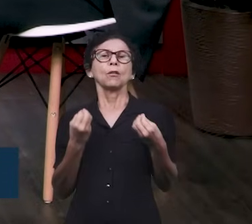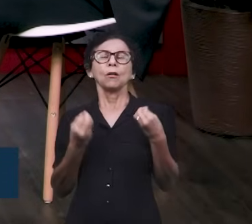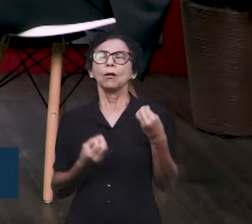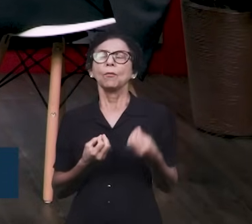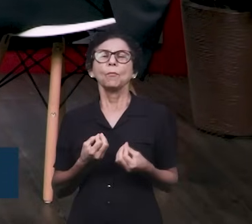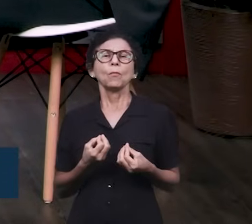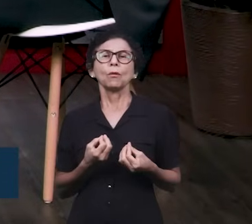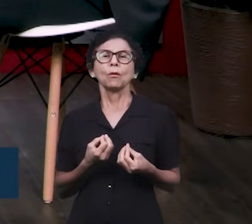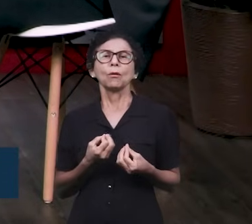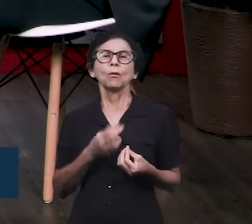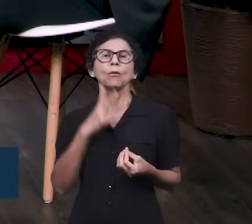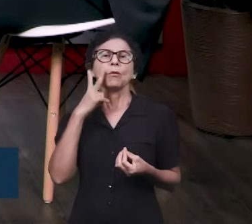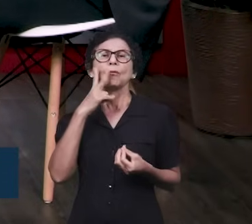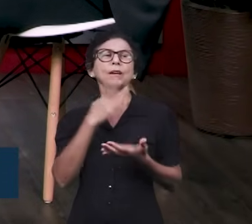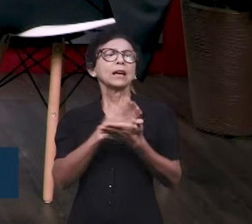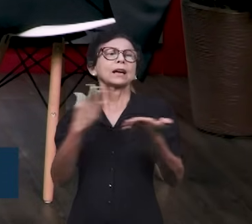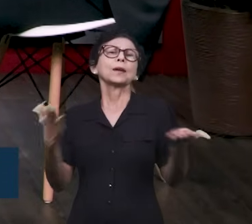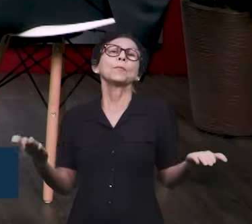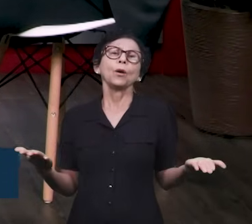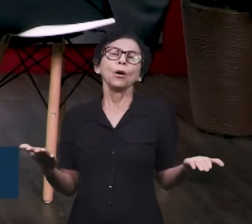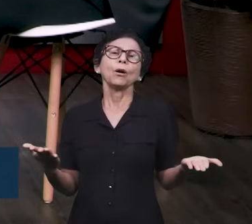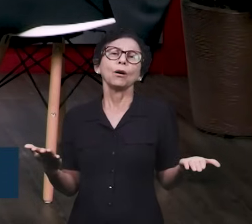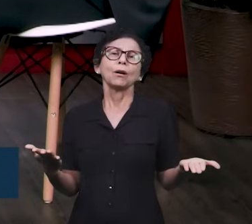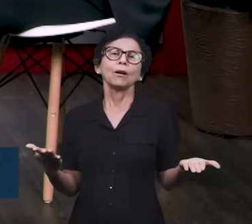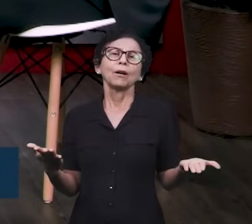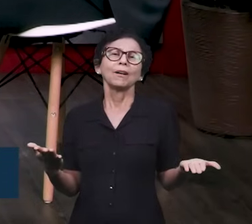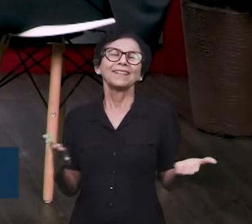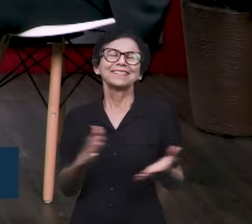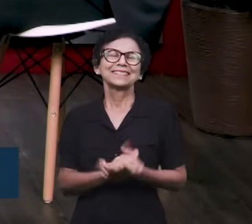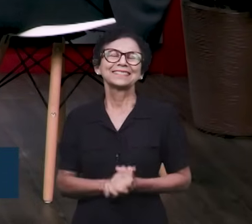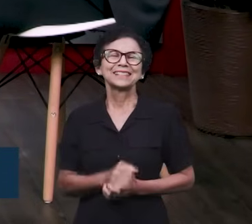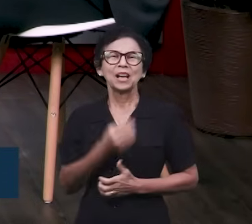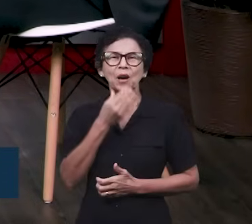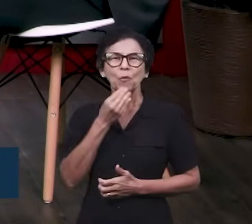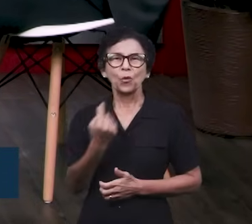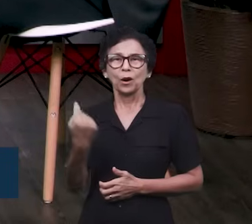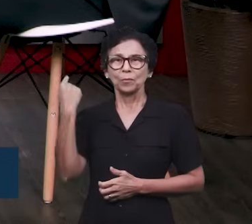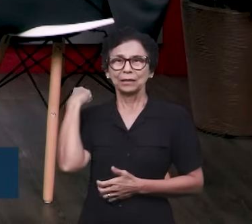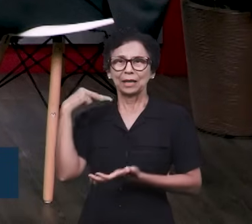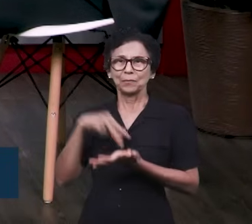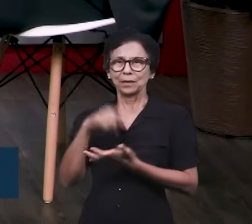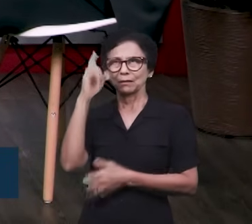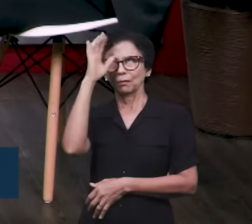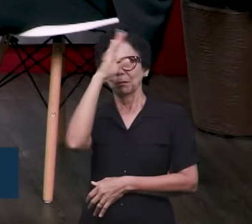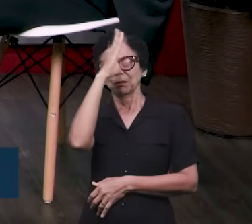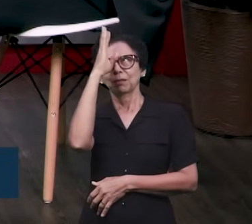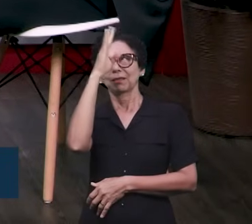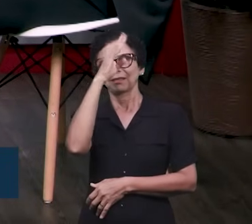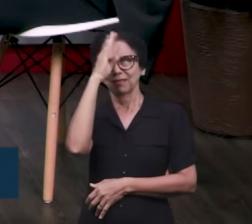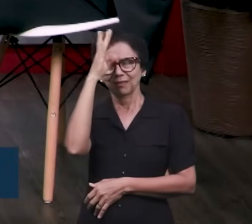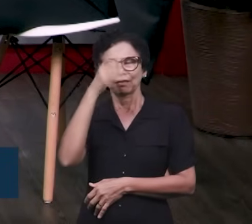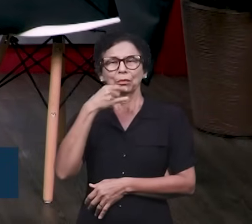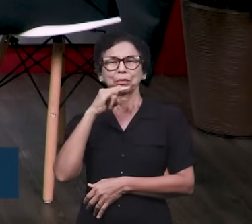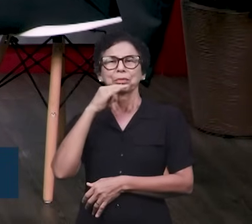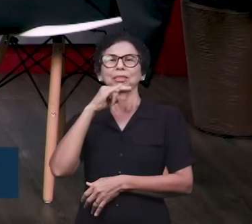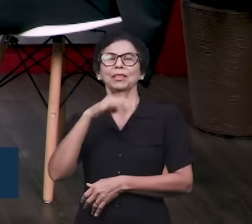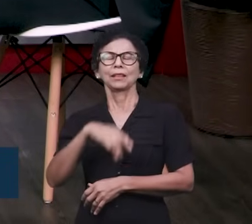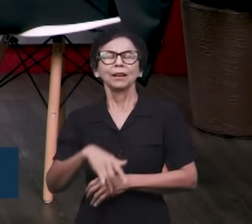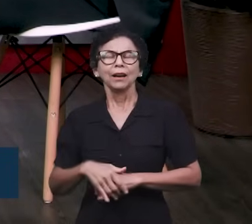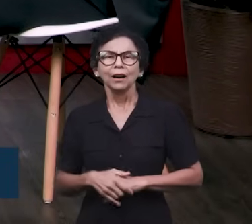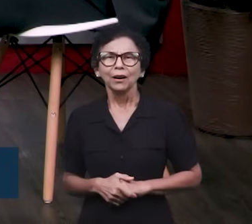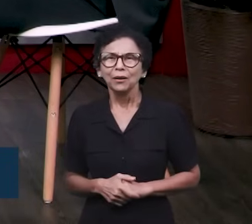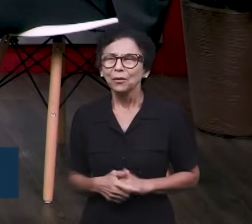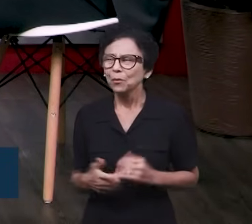Aliás, é um cidadão que era conhecido na cidade por sempre andar nessas condições. Aí os irmãos foram lá,